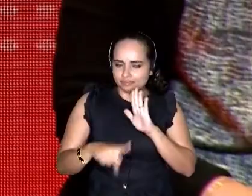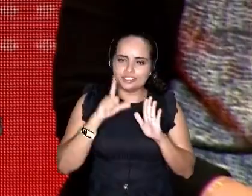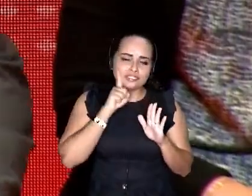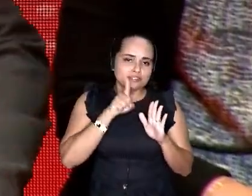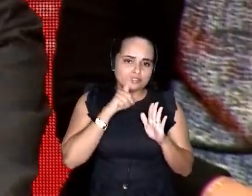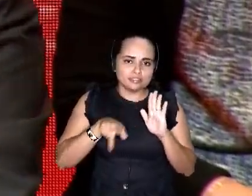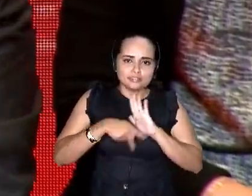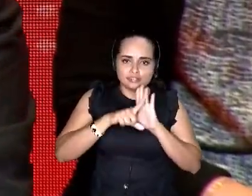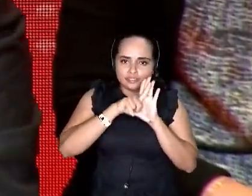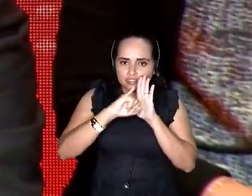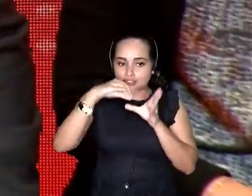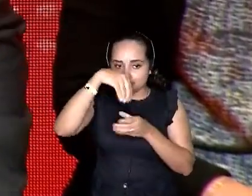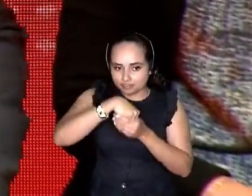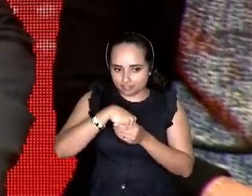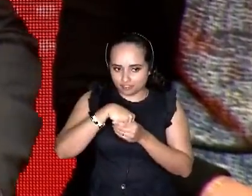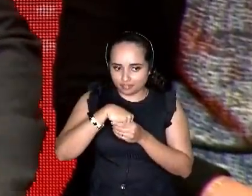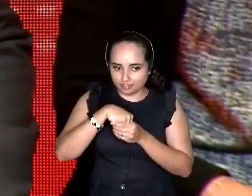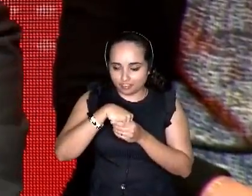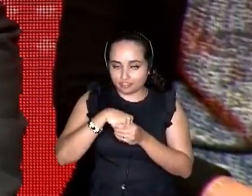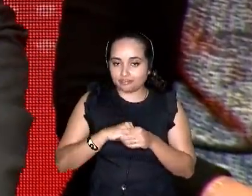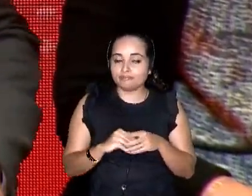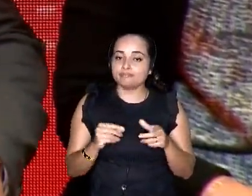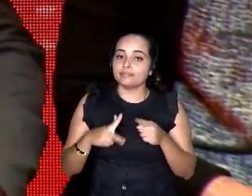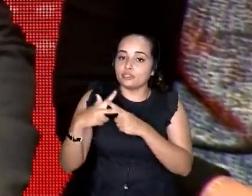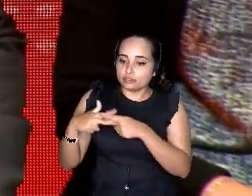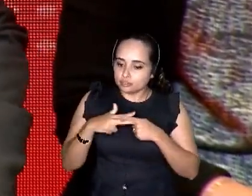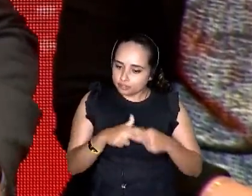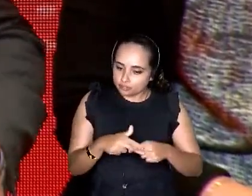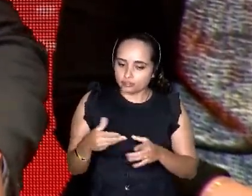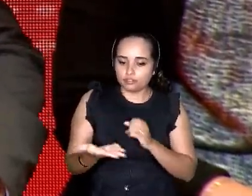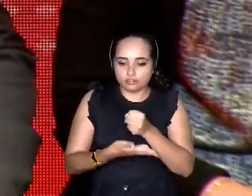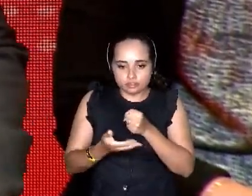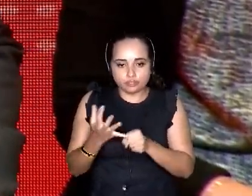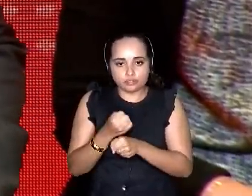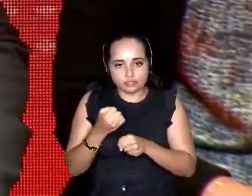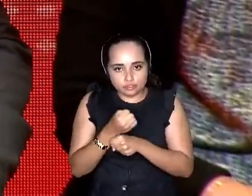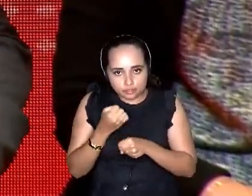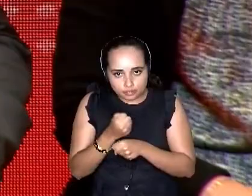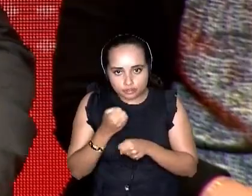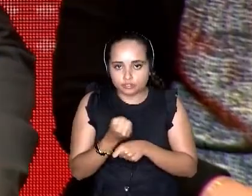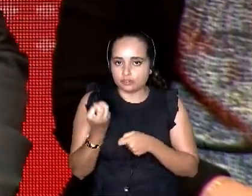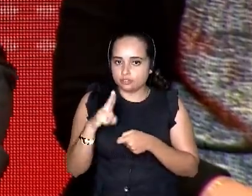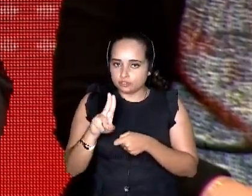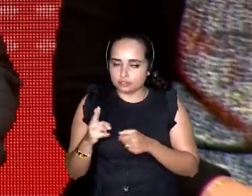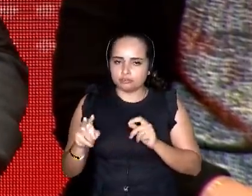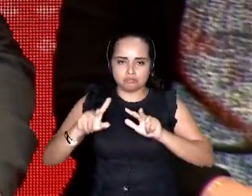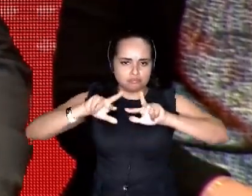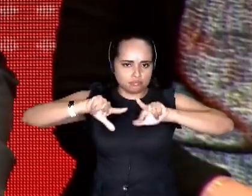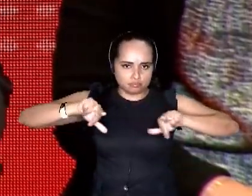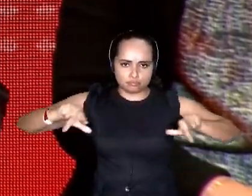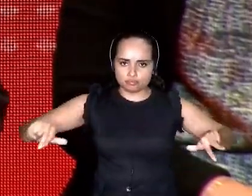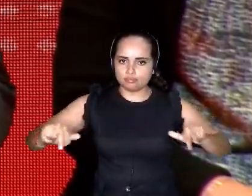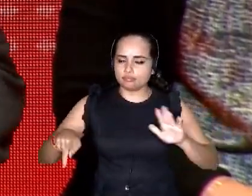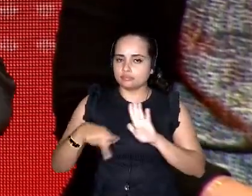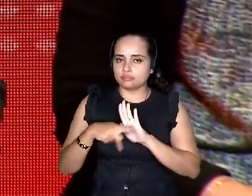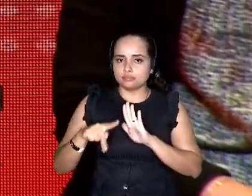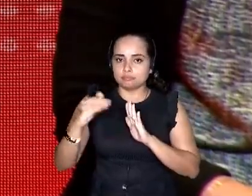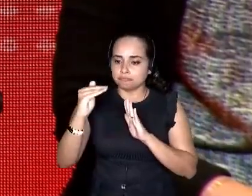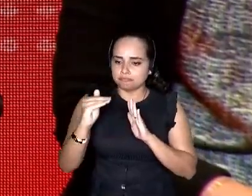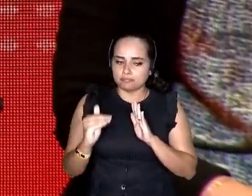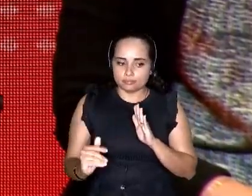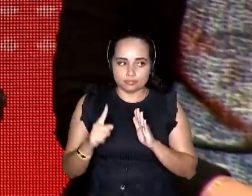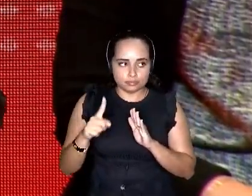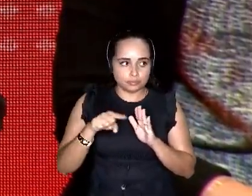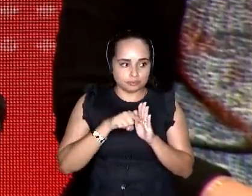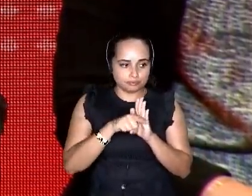de legislação interna, configuração de base de cálculo, cost recovery, revenue, etc., gross receipts, tudo mais.